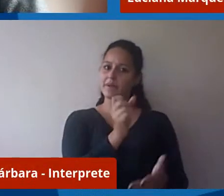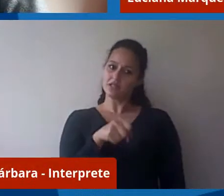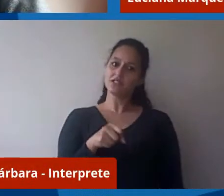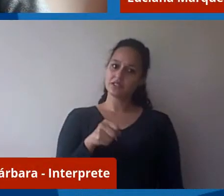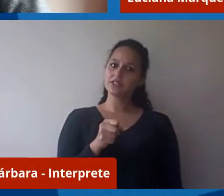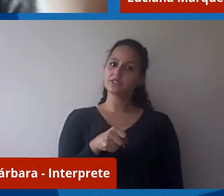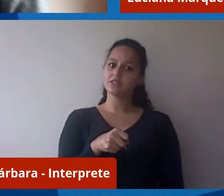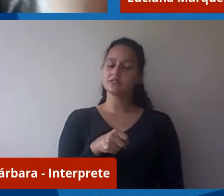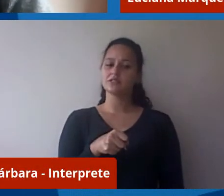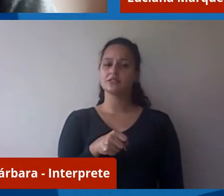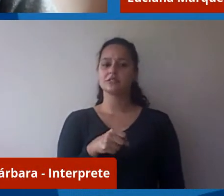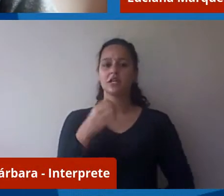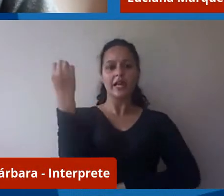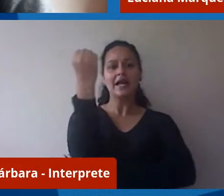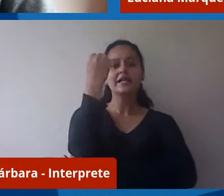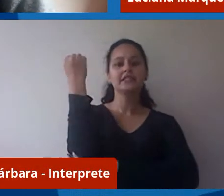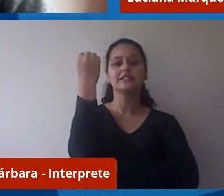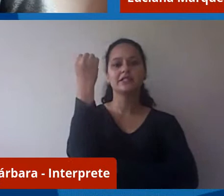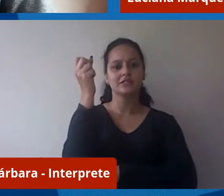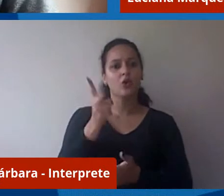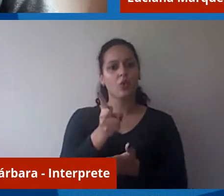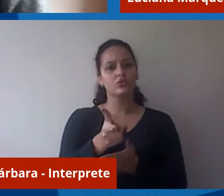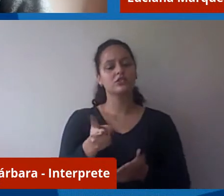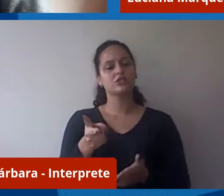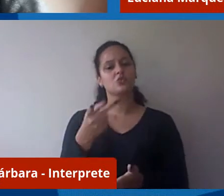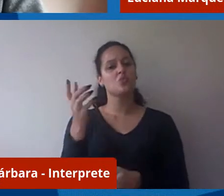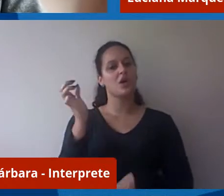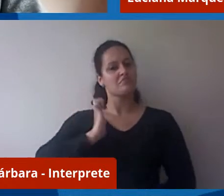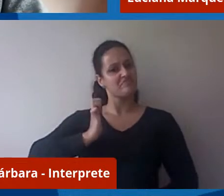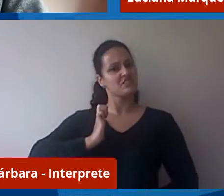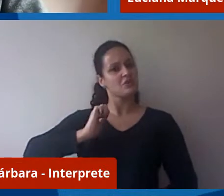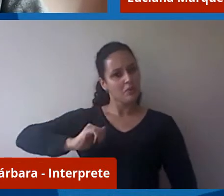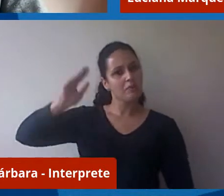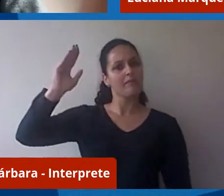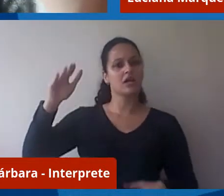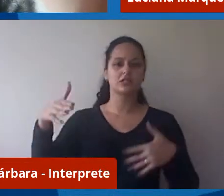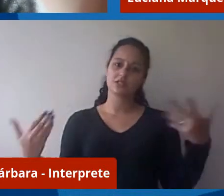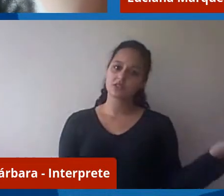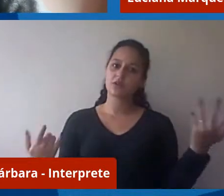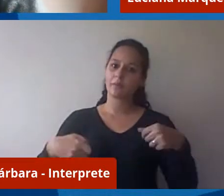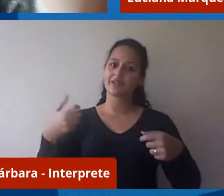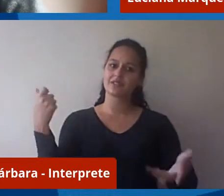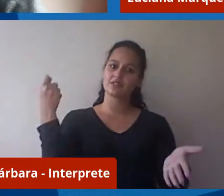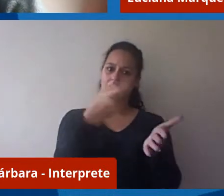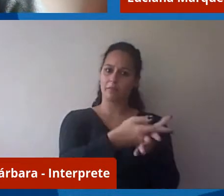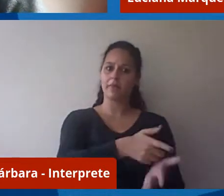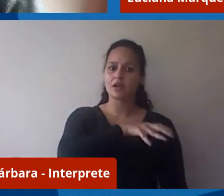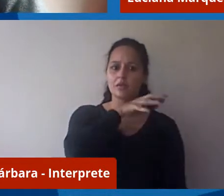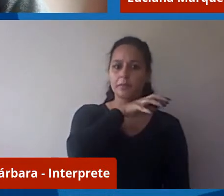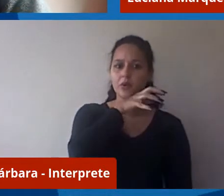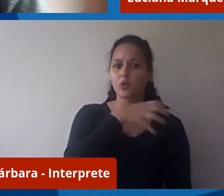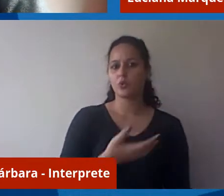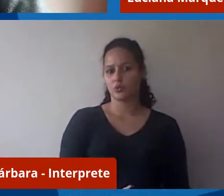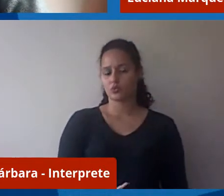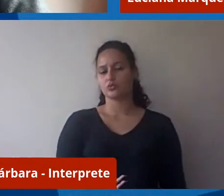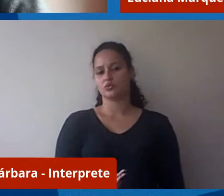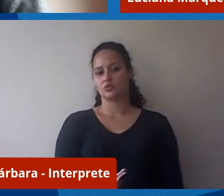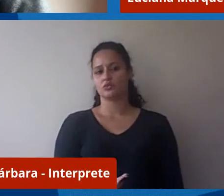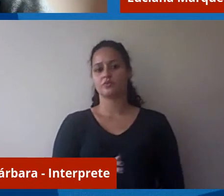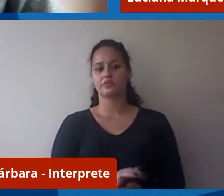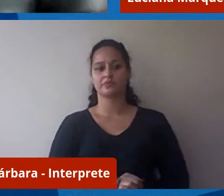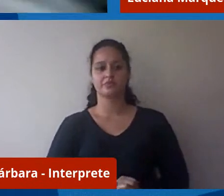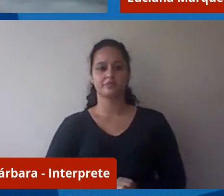na crise. Então, imposto às grandes fortunas. Esse é que é o caminho para ter recursos para reconstruir democraticamente o